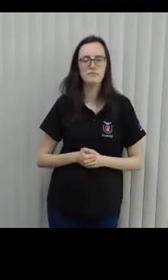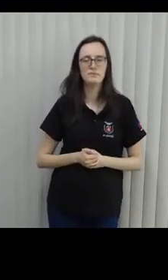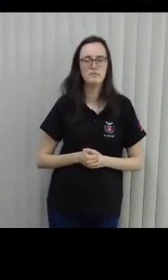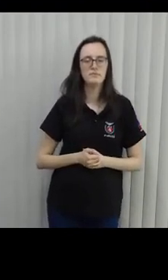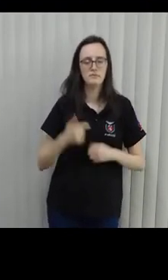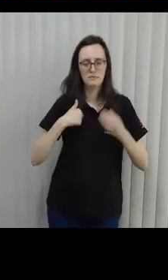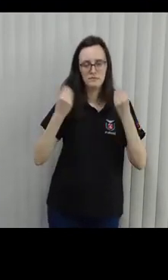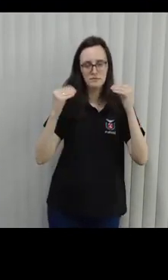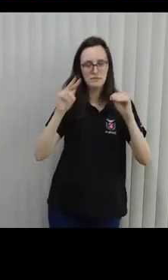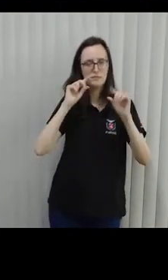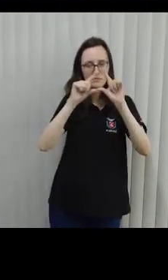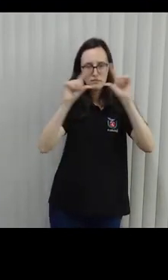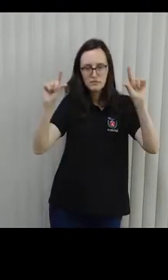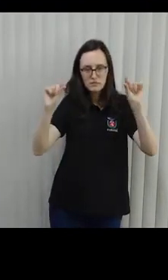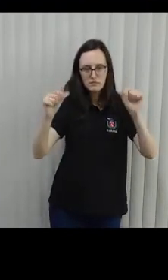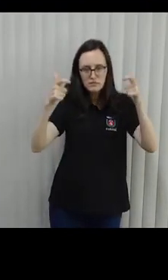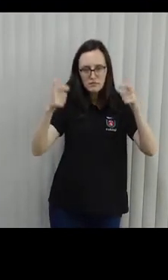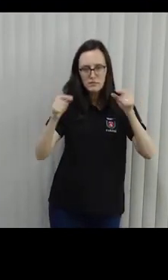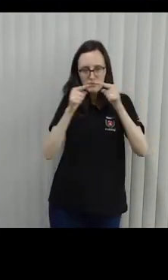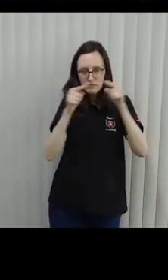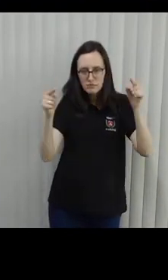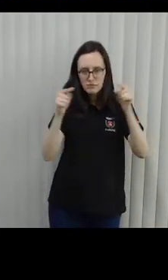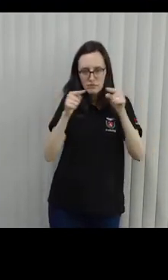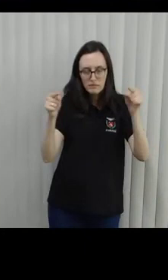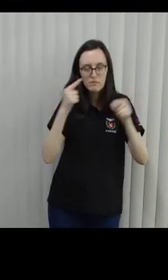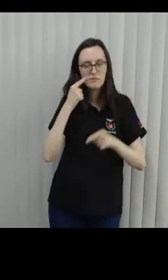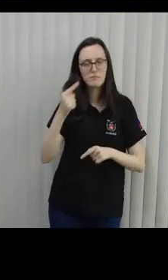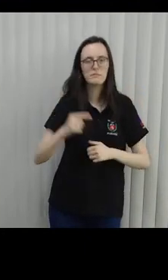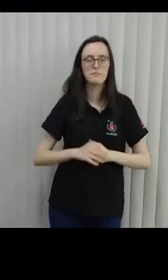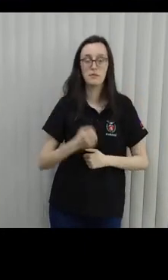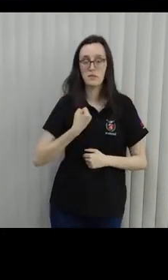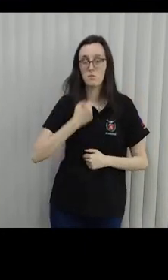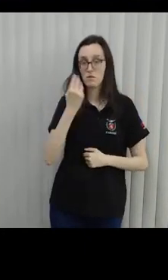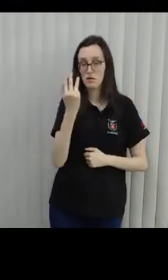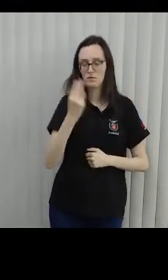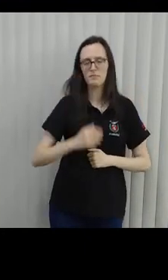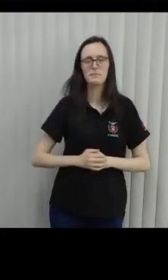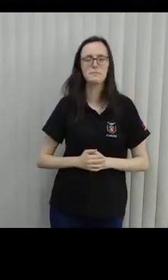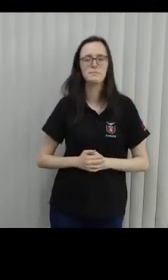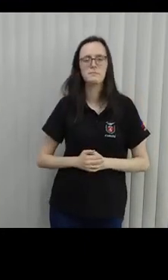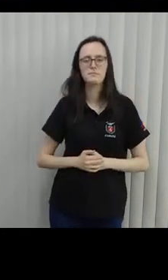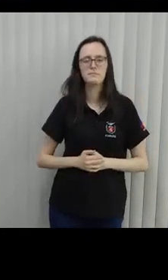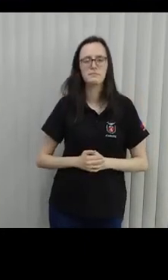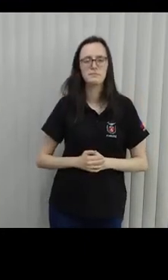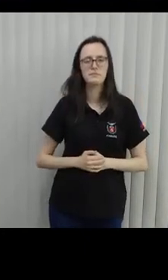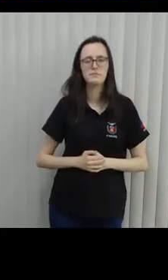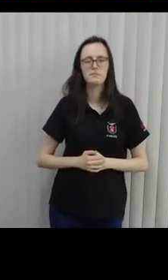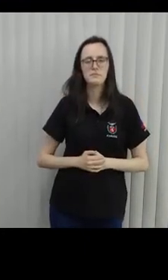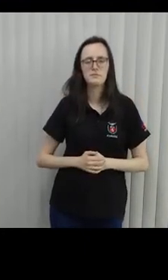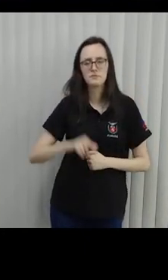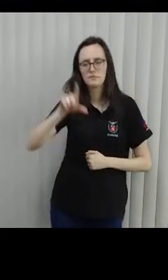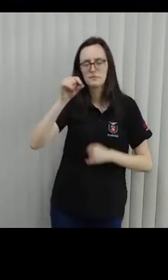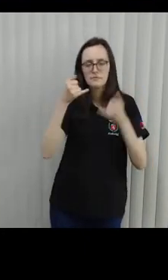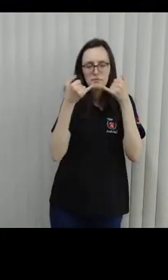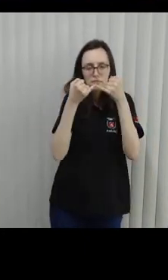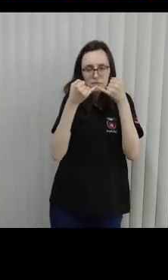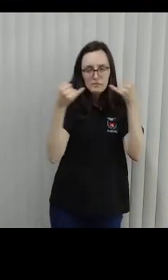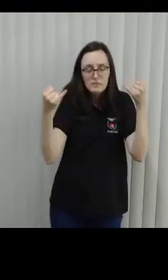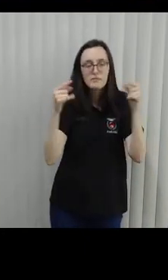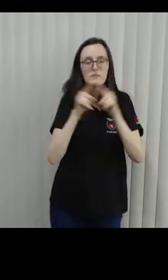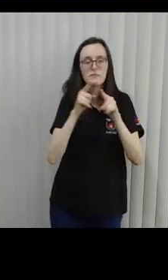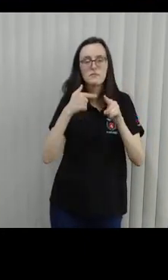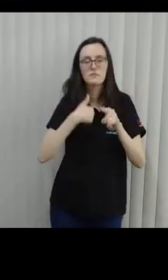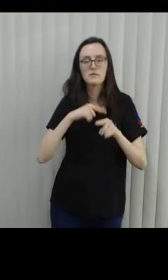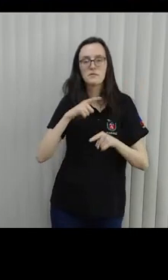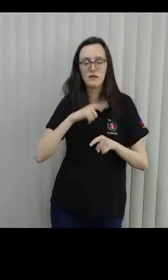no comprimento, né, na largura da nossa linha, vou deixar 3. Vou selecionar essa linhazinha aqui e vou segurar